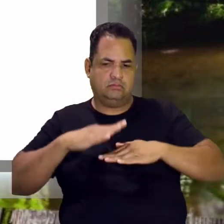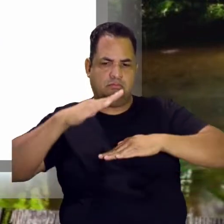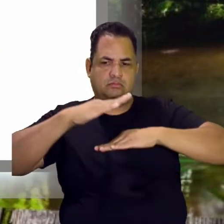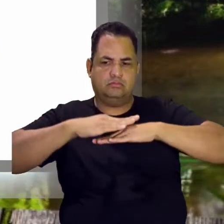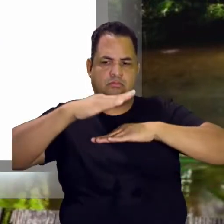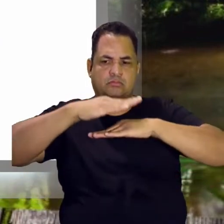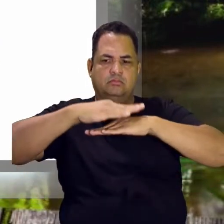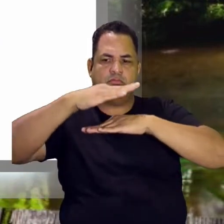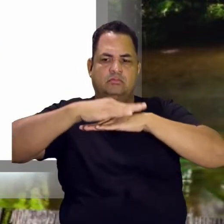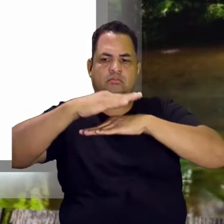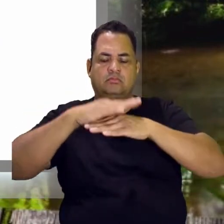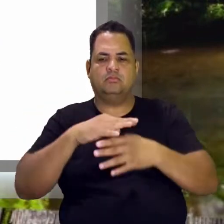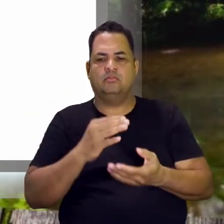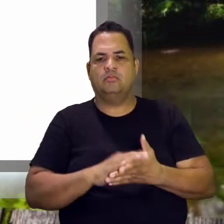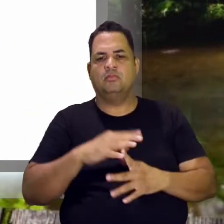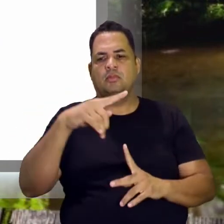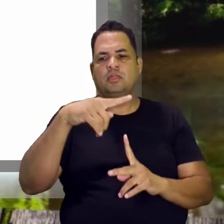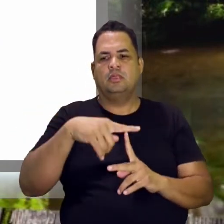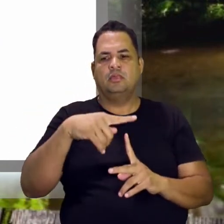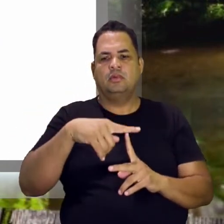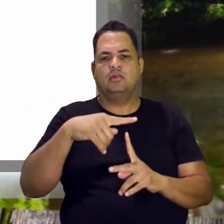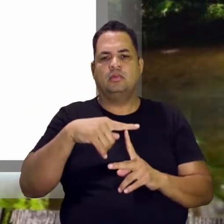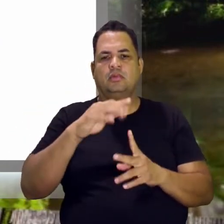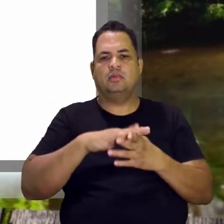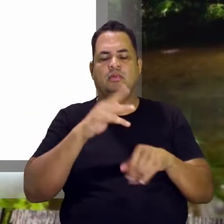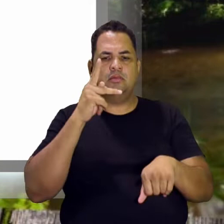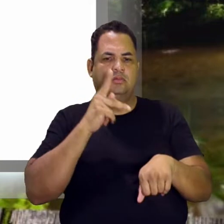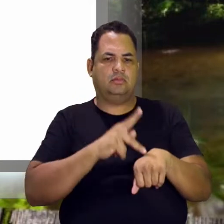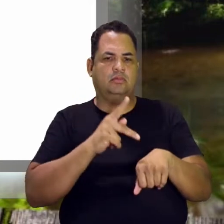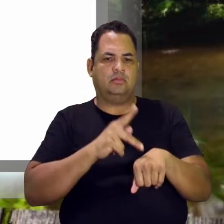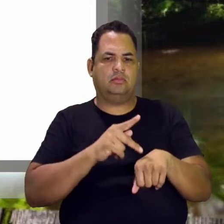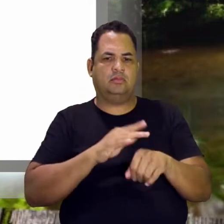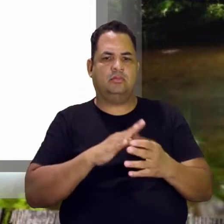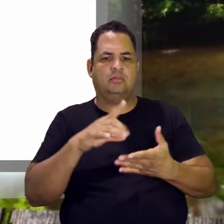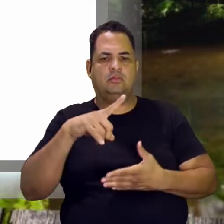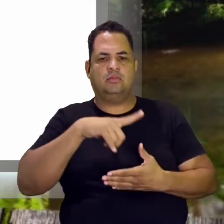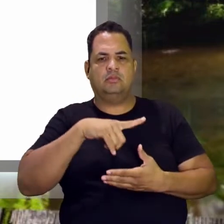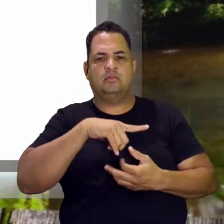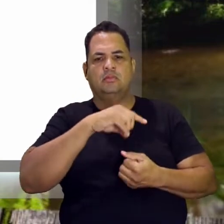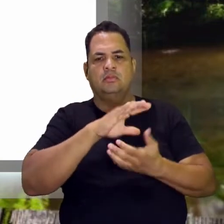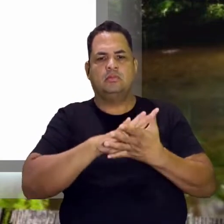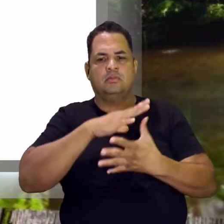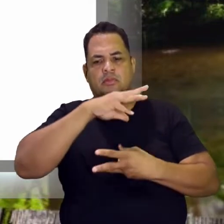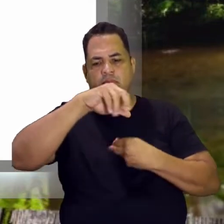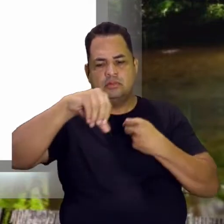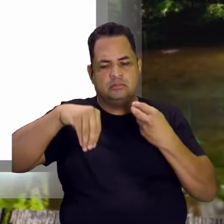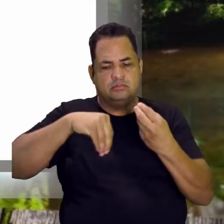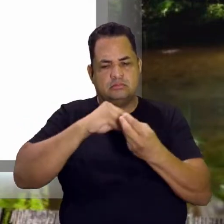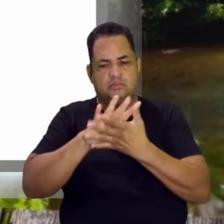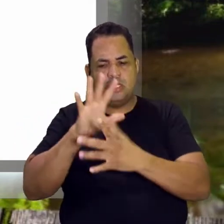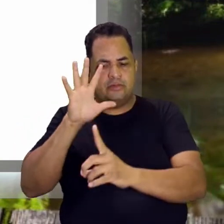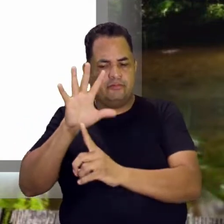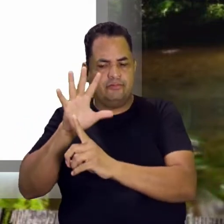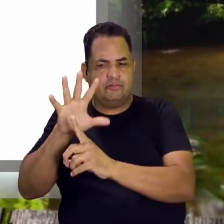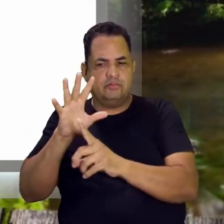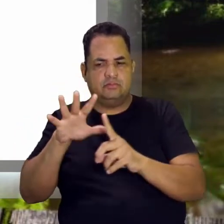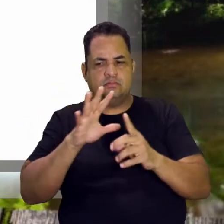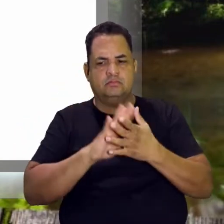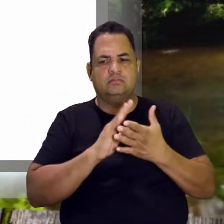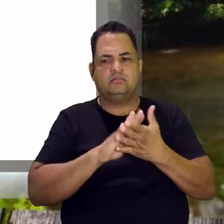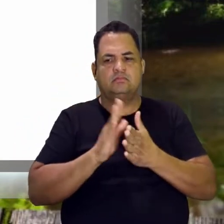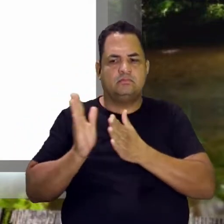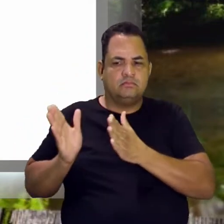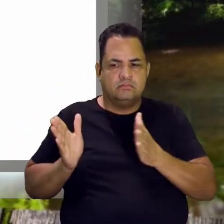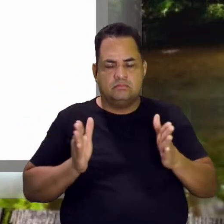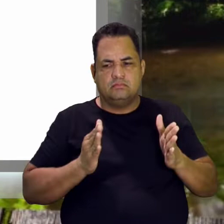sedimentos, nesses tipos de solos, de rochas que vão sofrendo os intempéries, tá? Ao longo dos